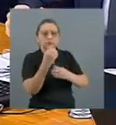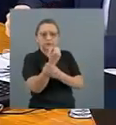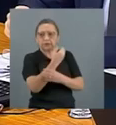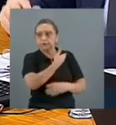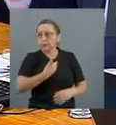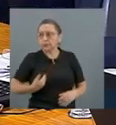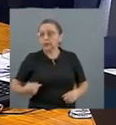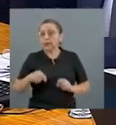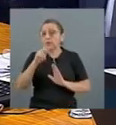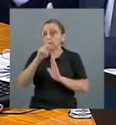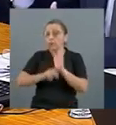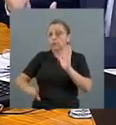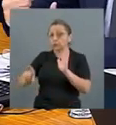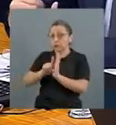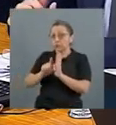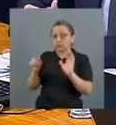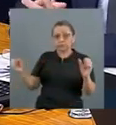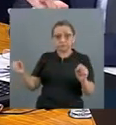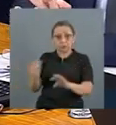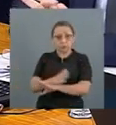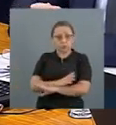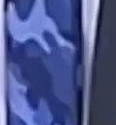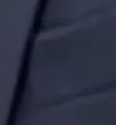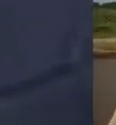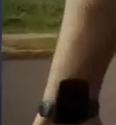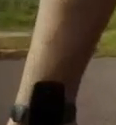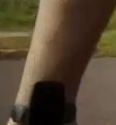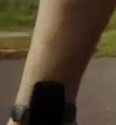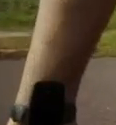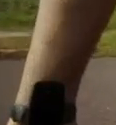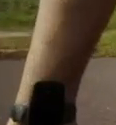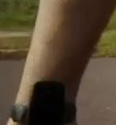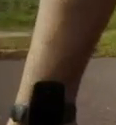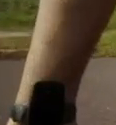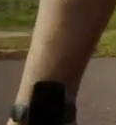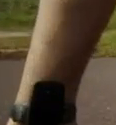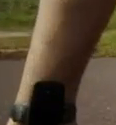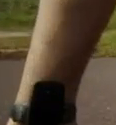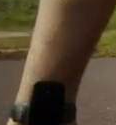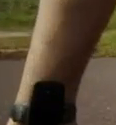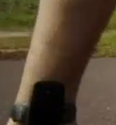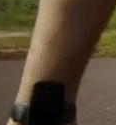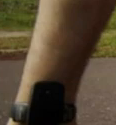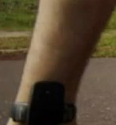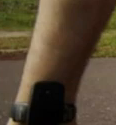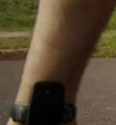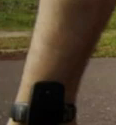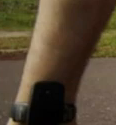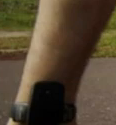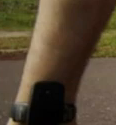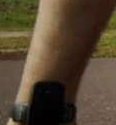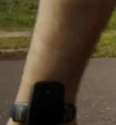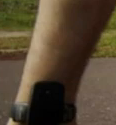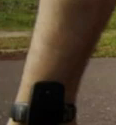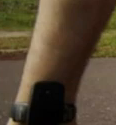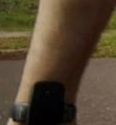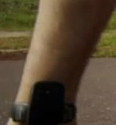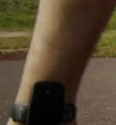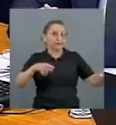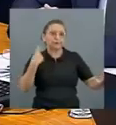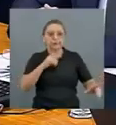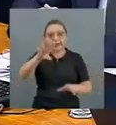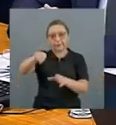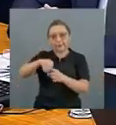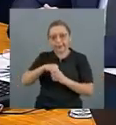Segundo o projeto, para obter a progressão o resultado do exame deve indicar que o preso irá ajustar-se, com autodisciplina, baixa